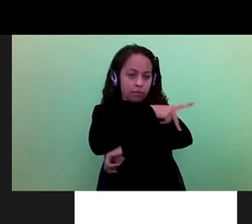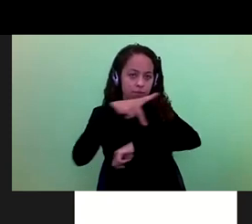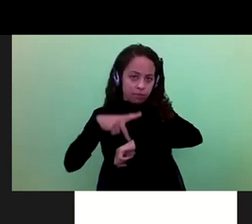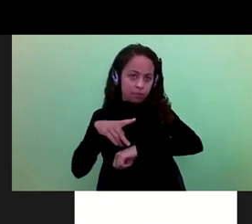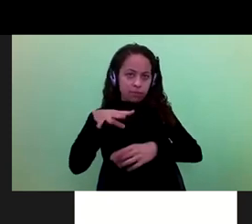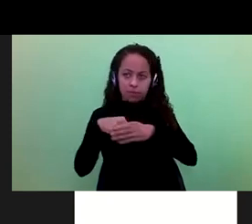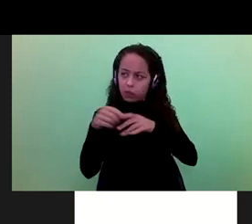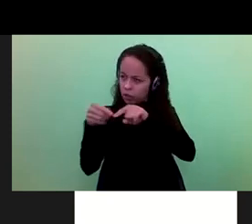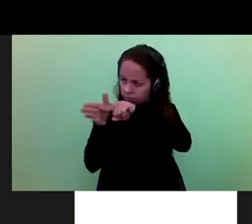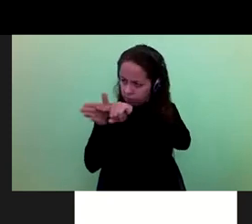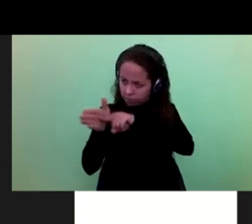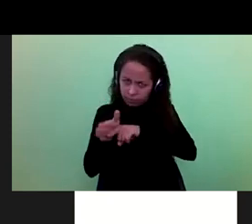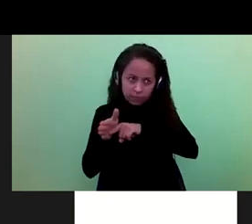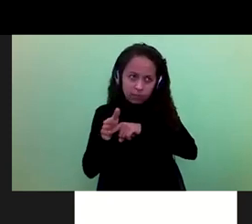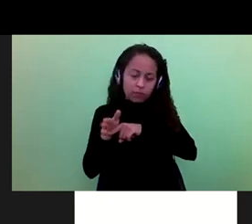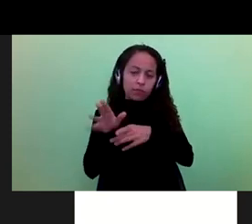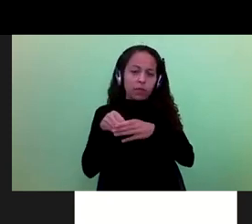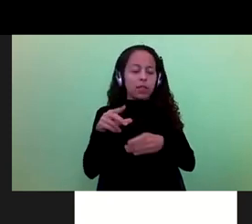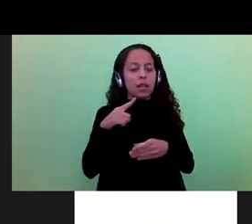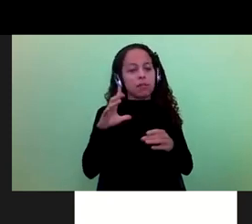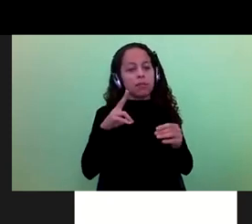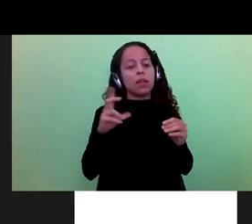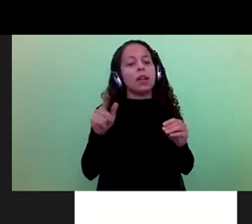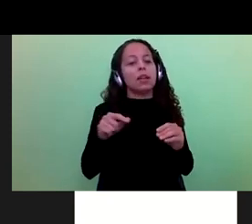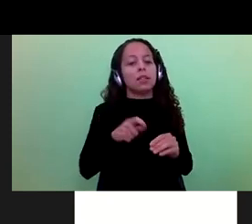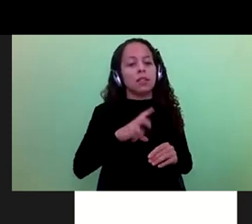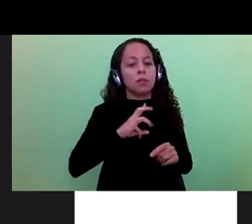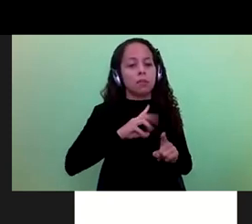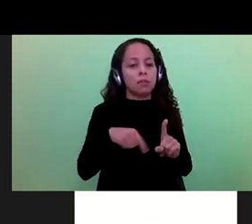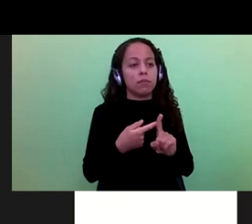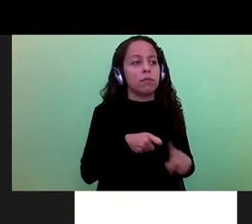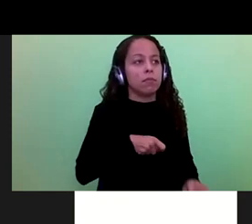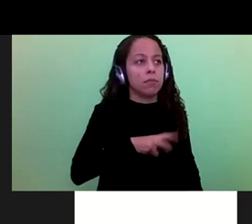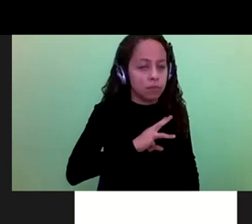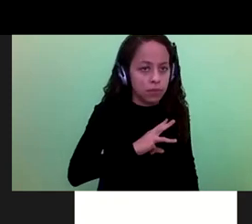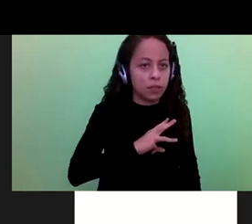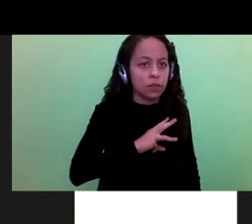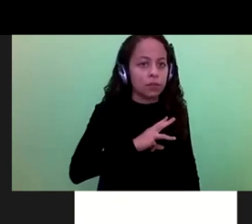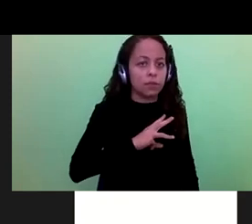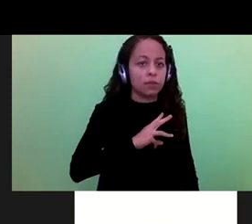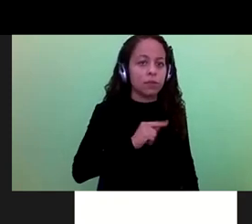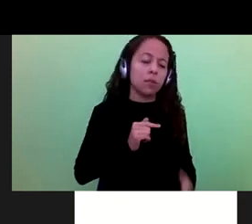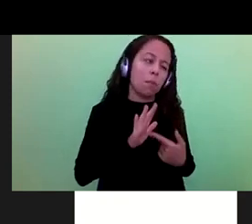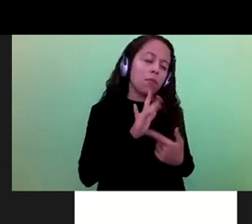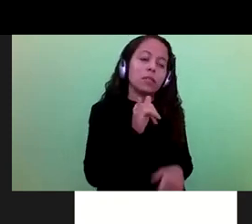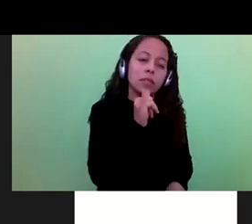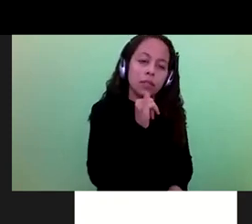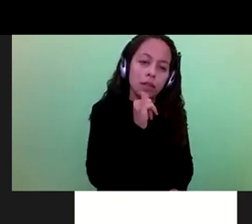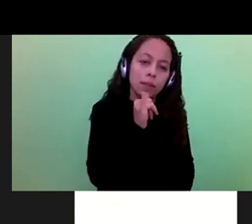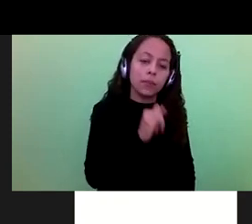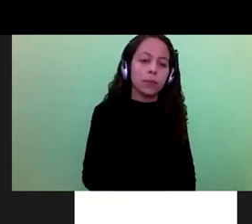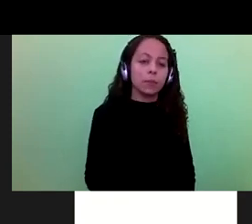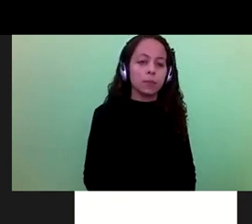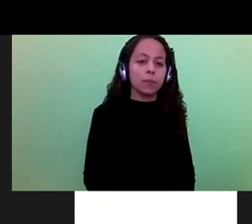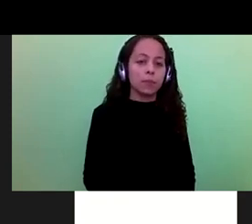aí é particular do ensino médio integrado, que eu vou falar, que é um exemplo, né, do ensino médio